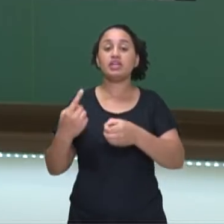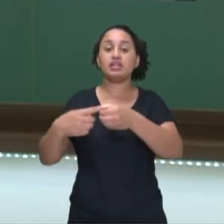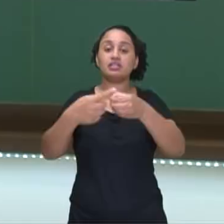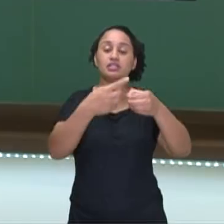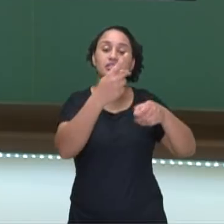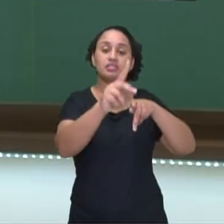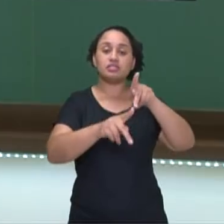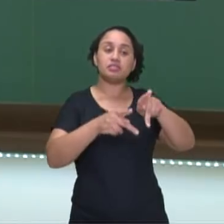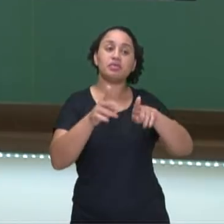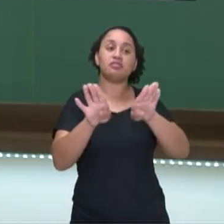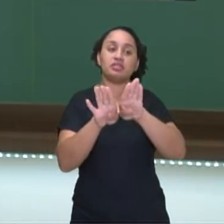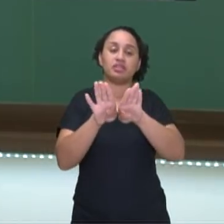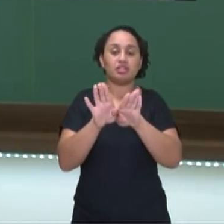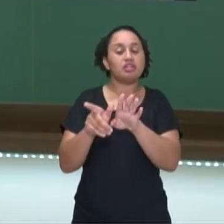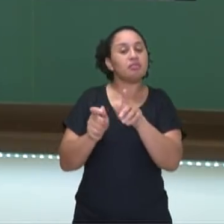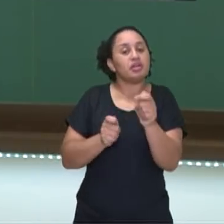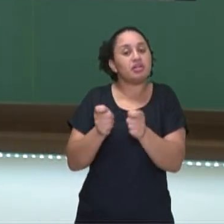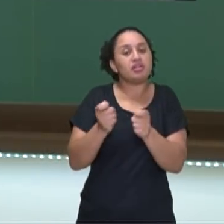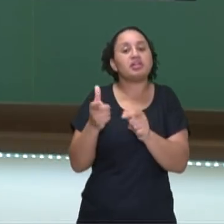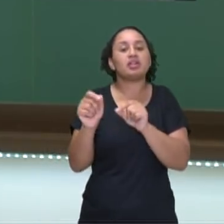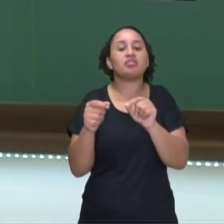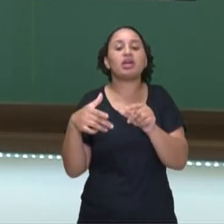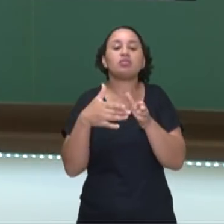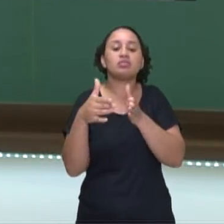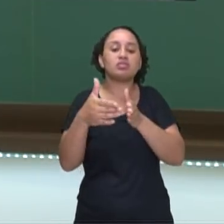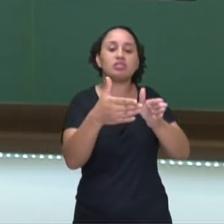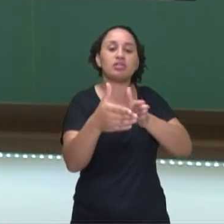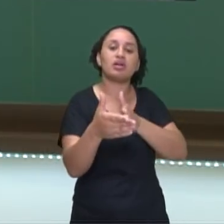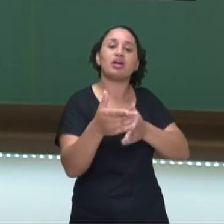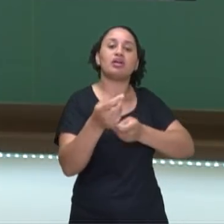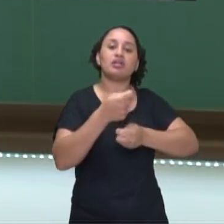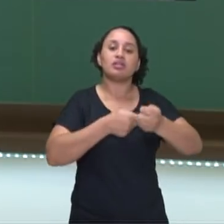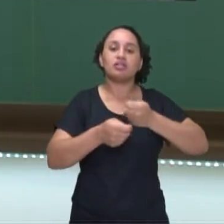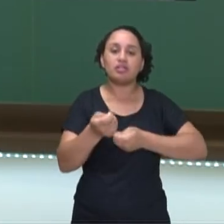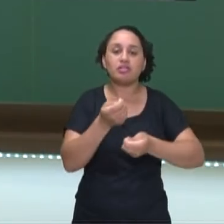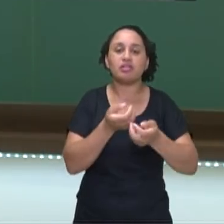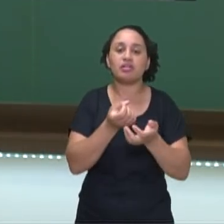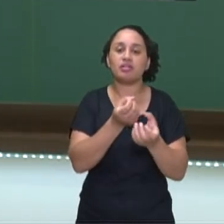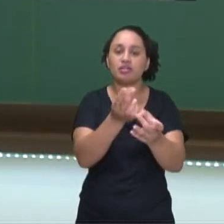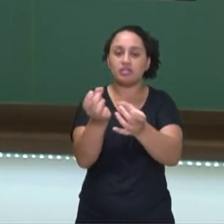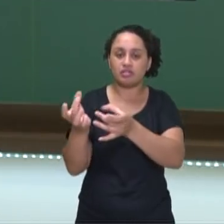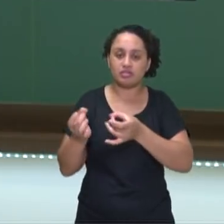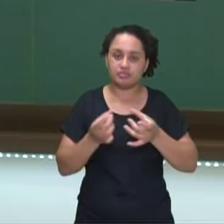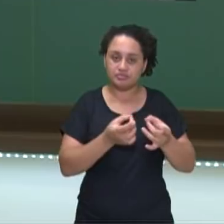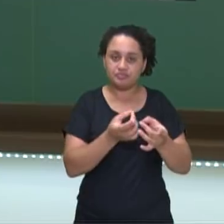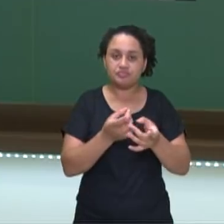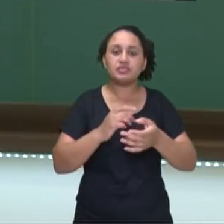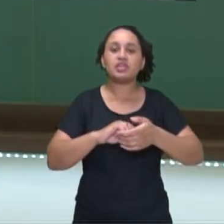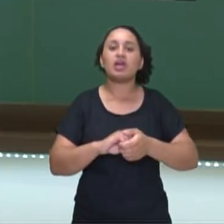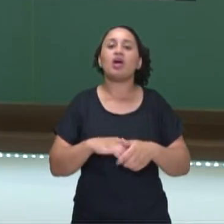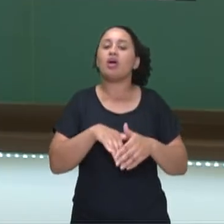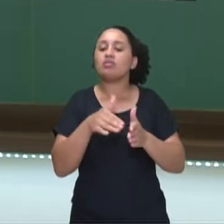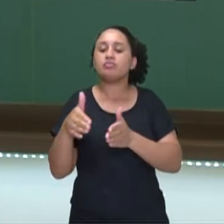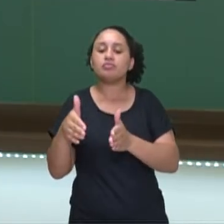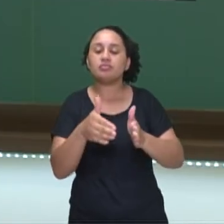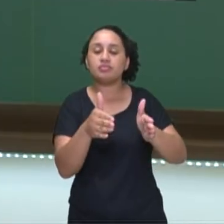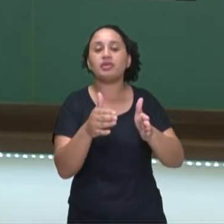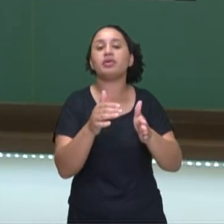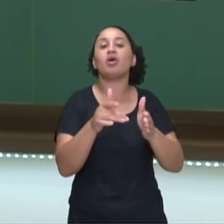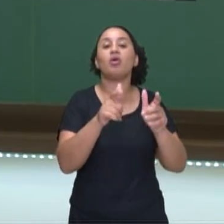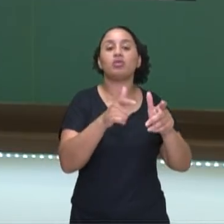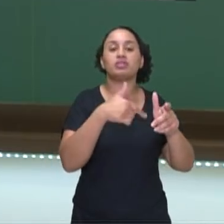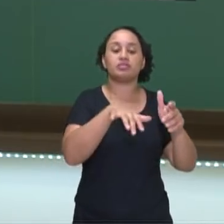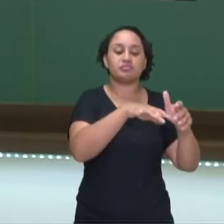rotas comerciais, já que o comércio é importante, claro, fundamental controlar rotas comerciais que iam sempre